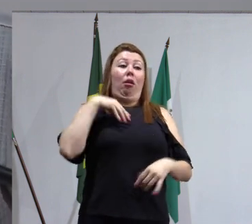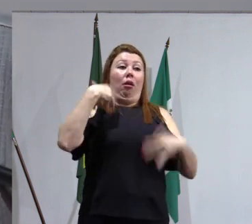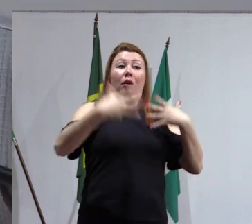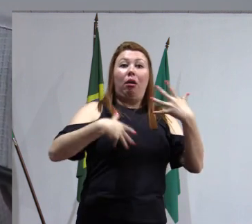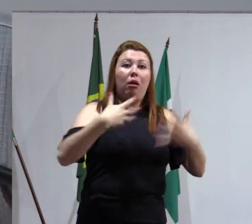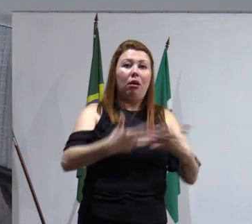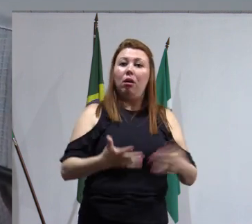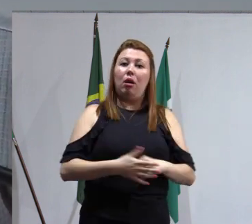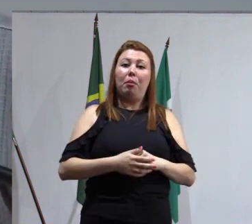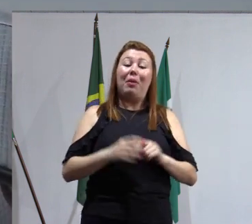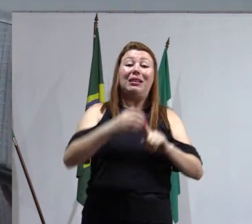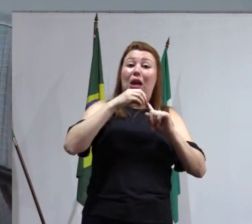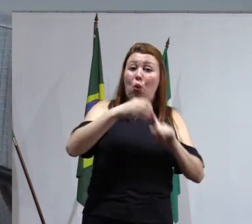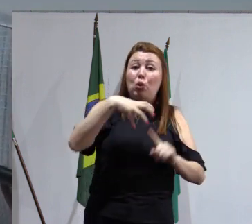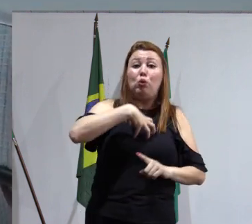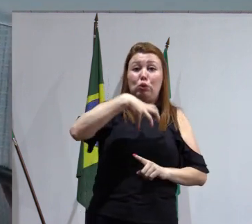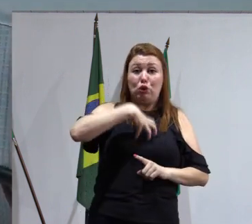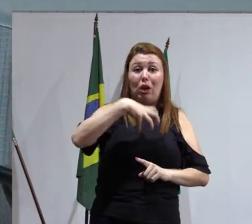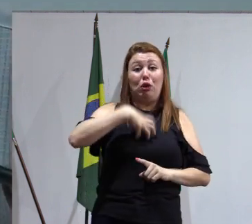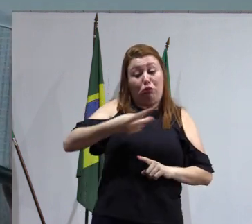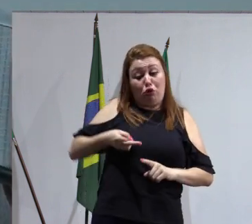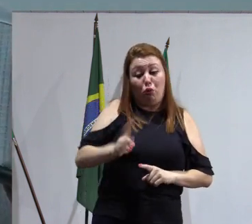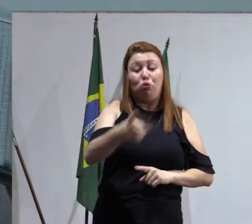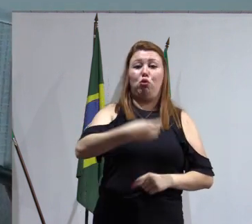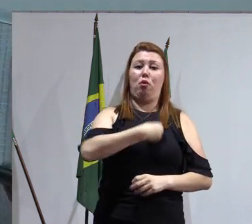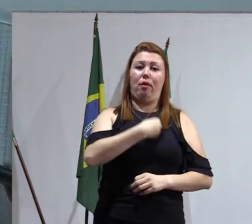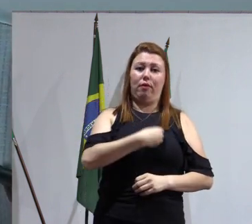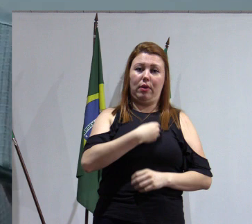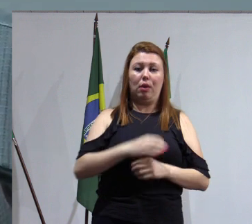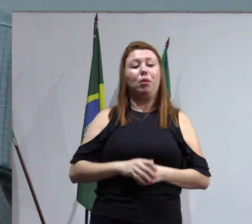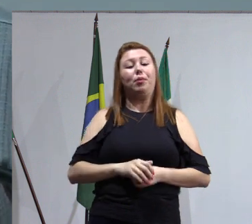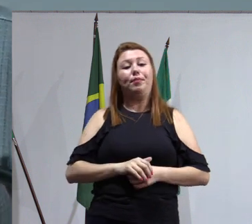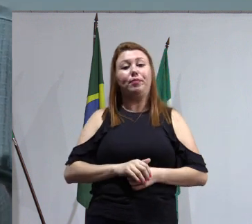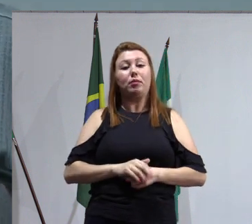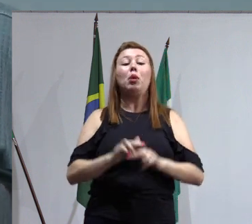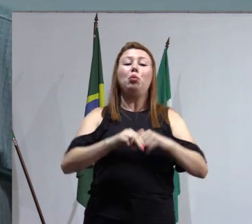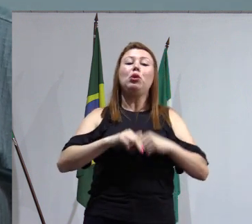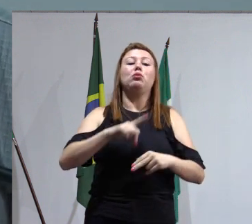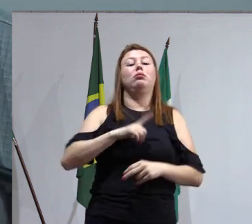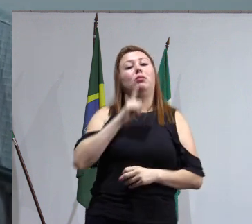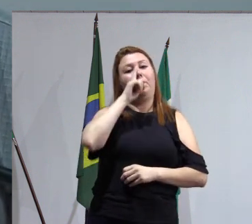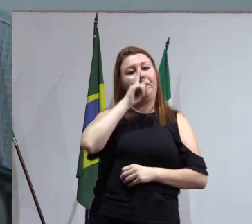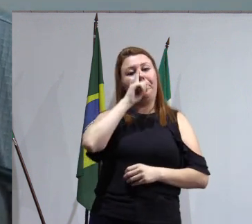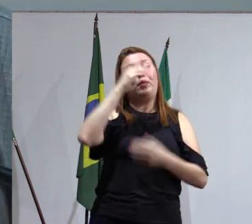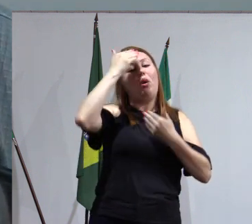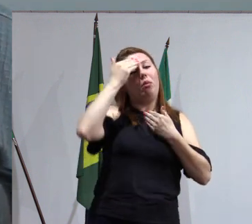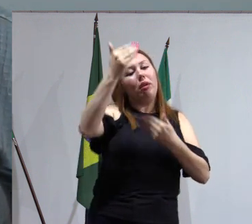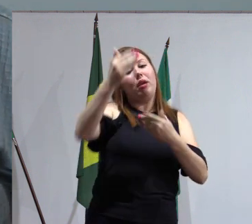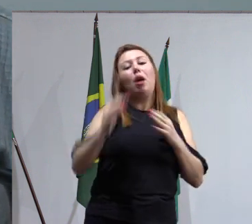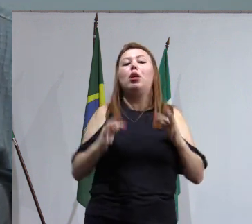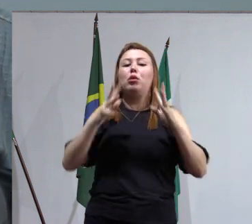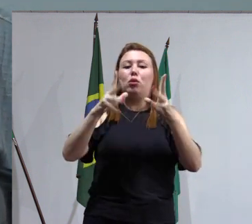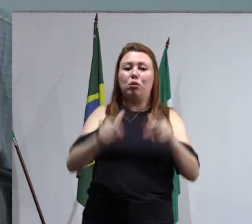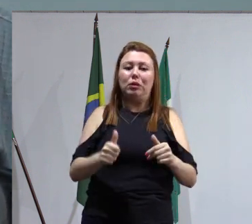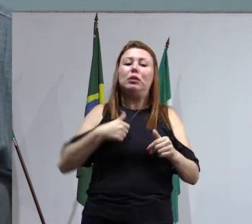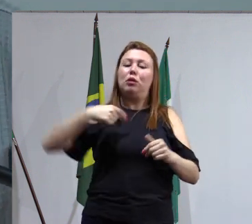a única maneira de você permanecer vivo. Aí que estão os riscos. Muito obrigado a todos